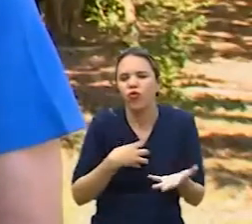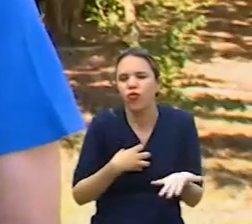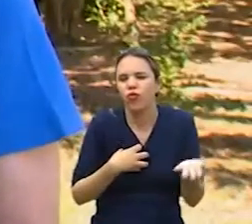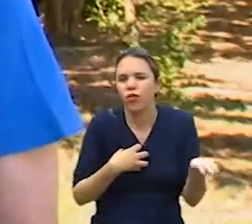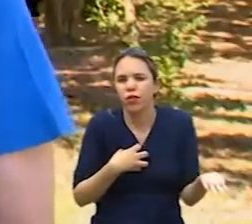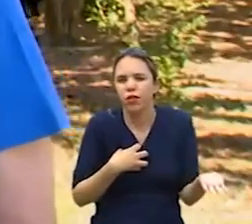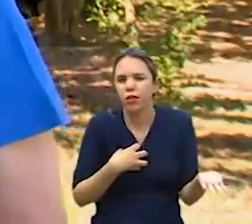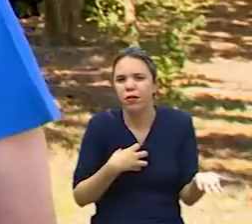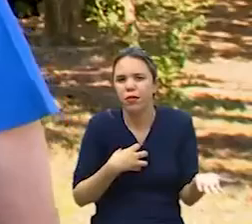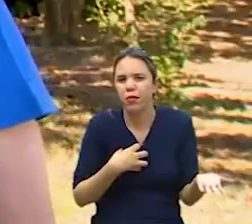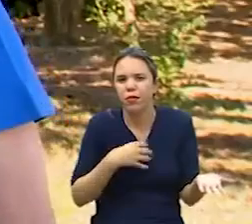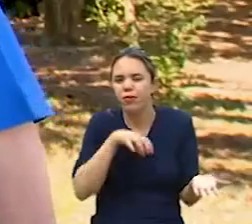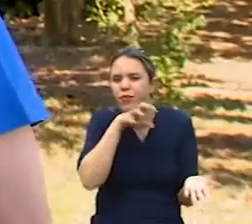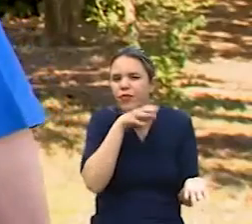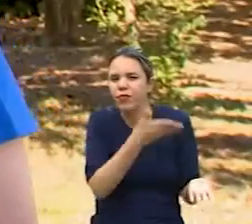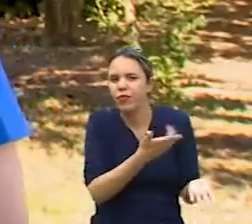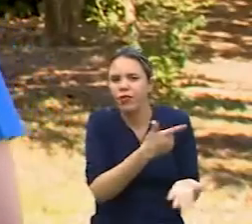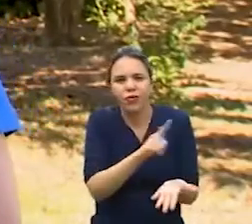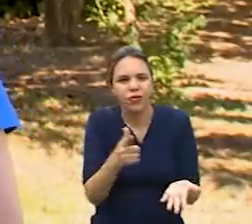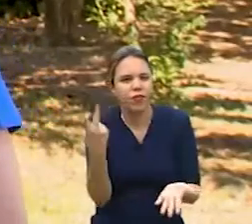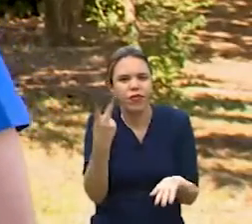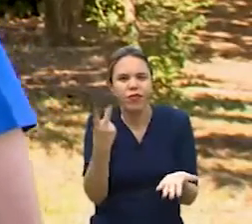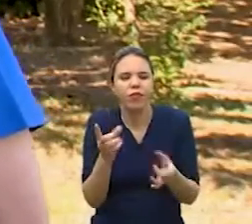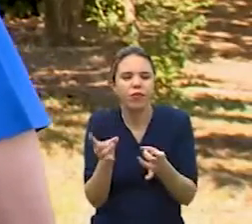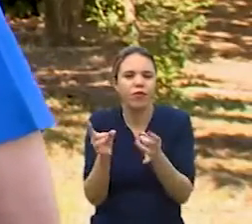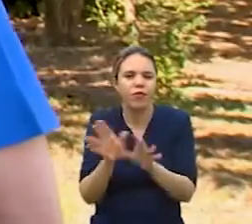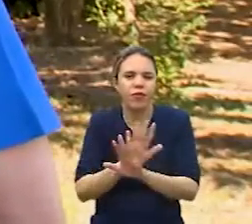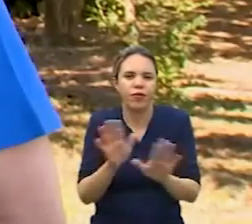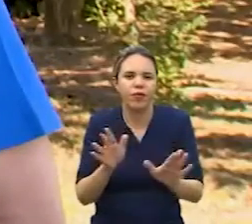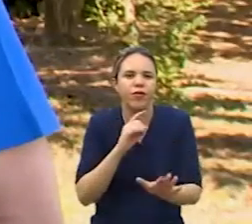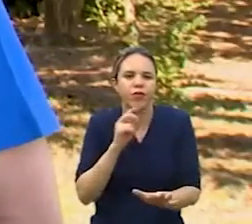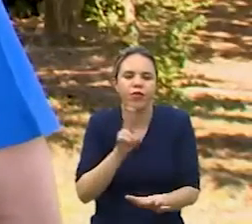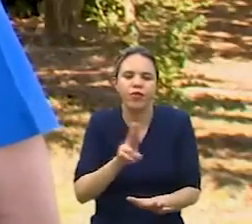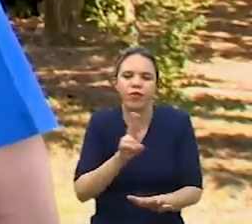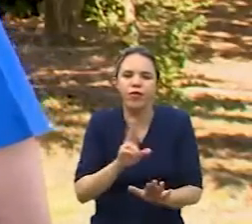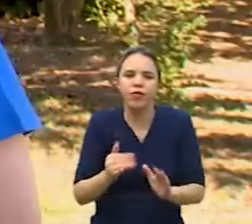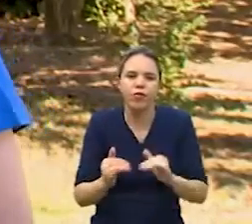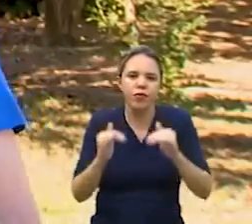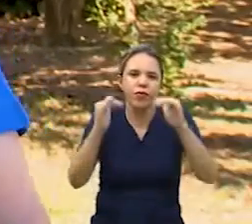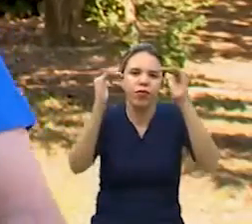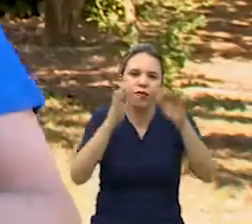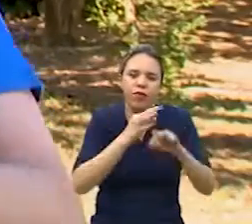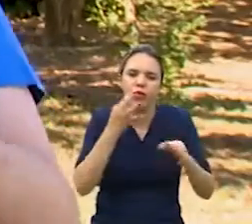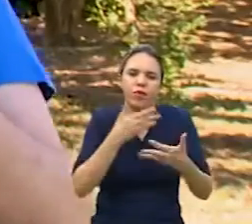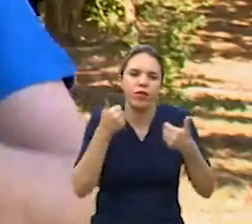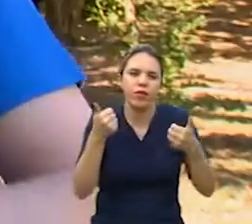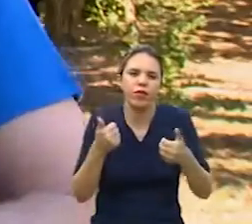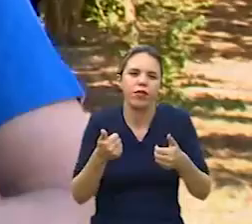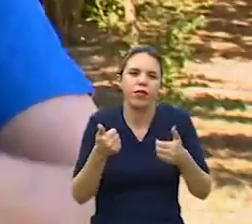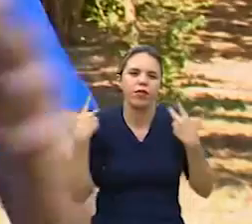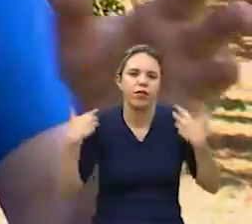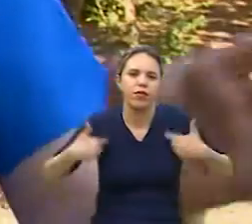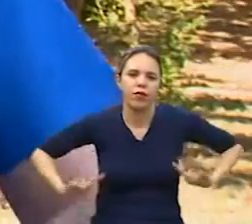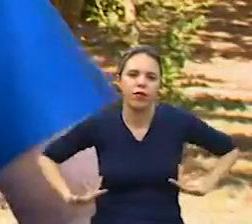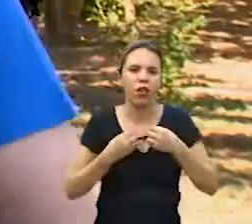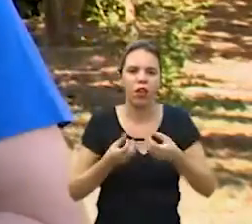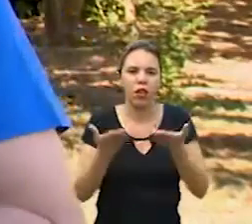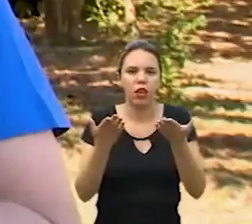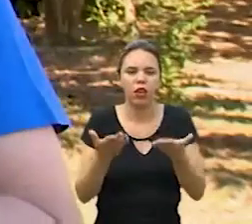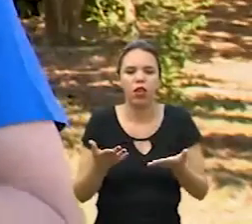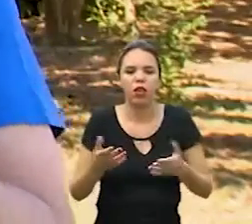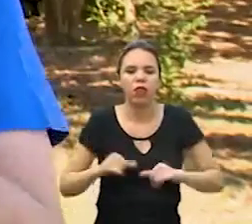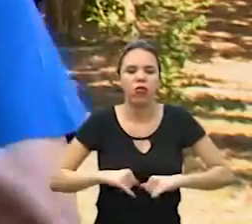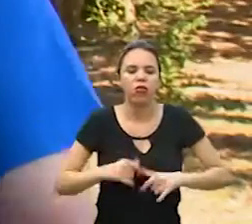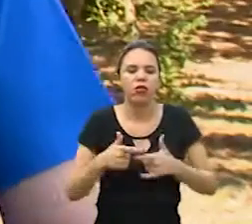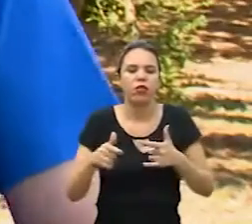com uma deformidade, né? Então esse animalzinho, ele não tinha valor comercial, né? Ele não ia crescer para dar lã,